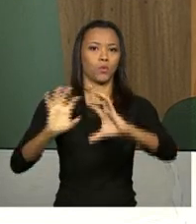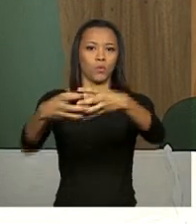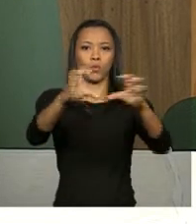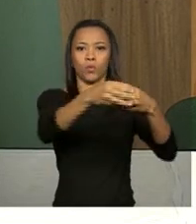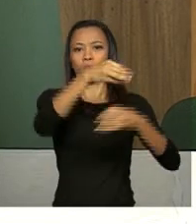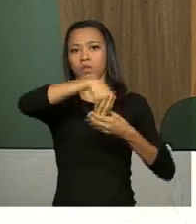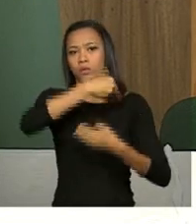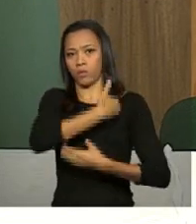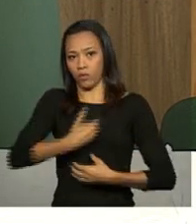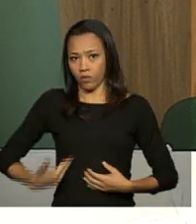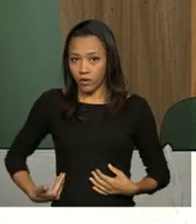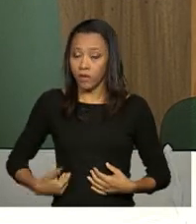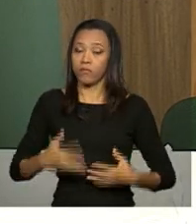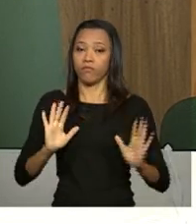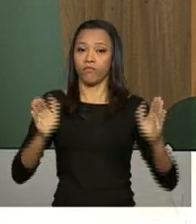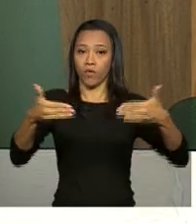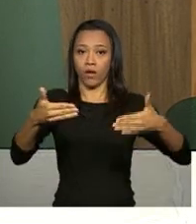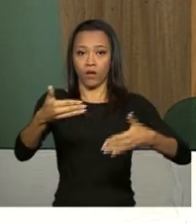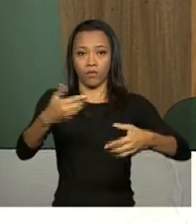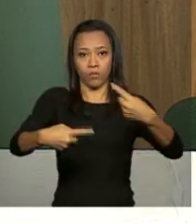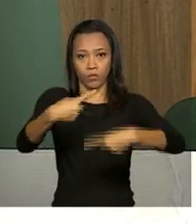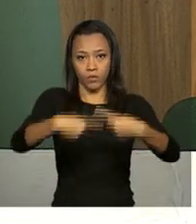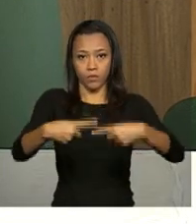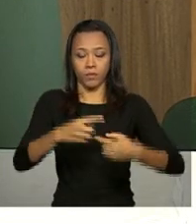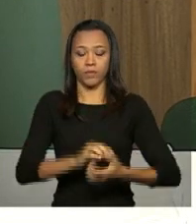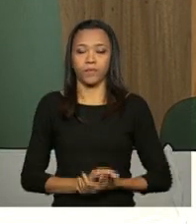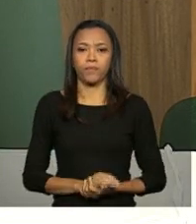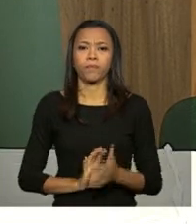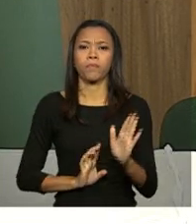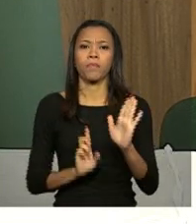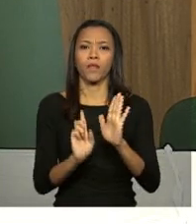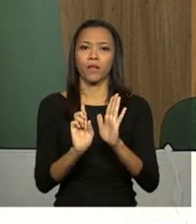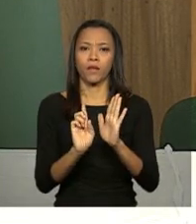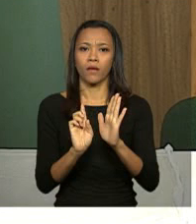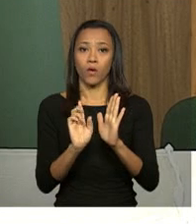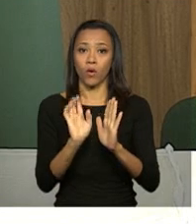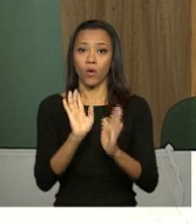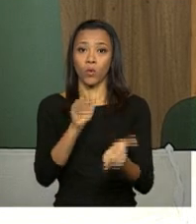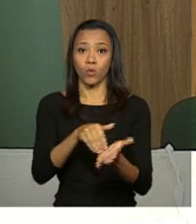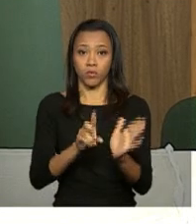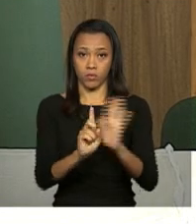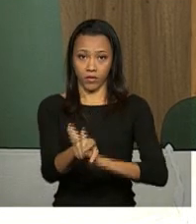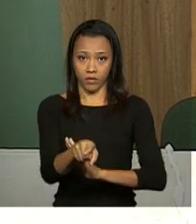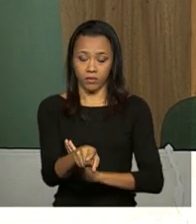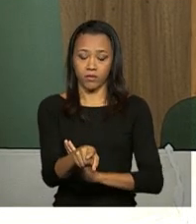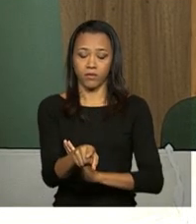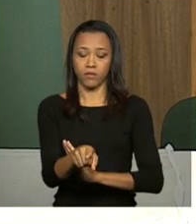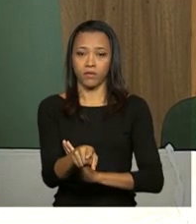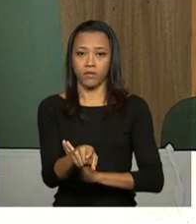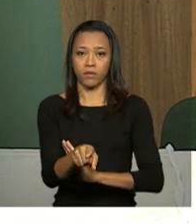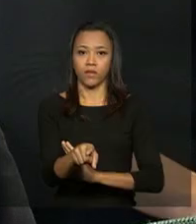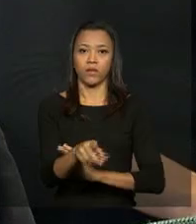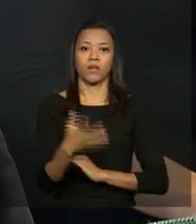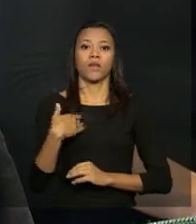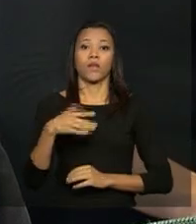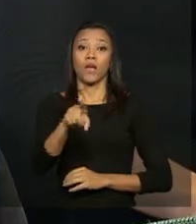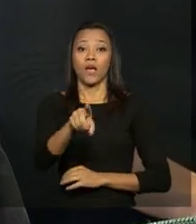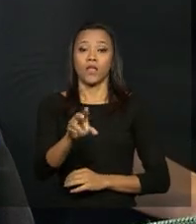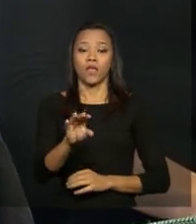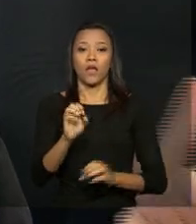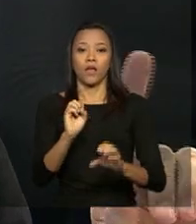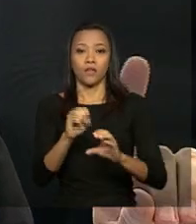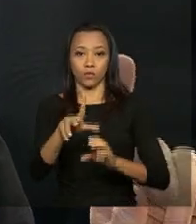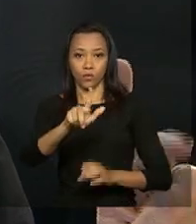nossa vida parlamentar e político Ministro na última que já já se camarotti da GloboNews